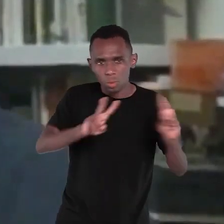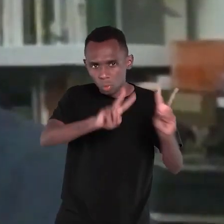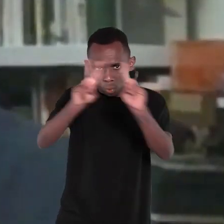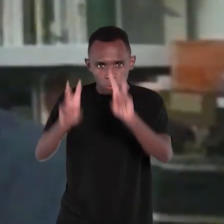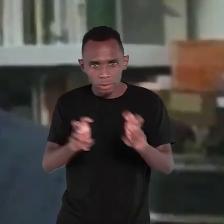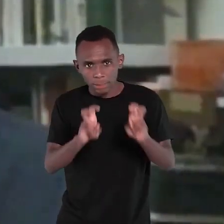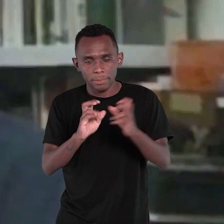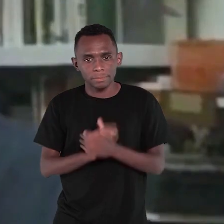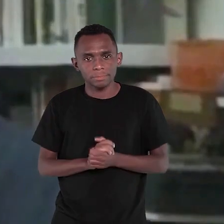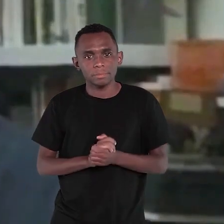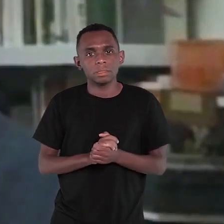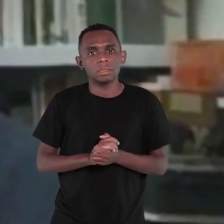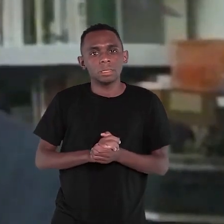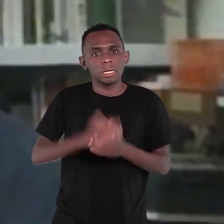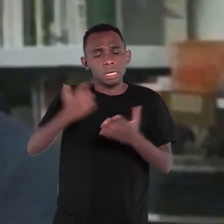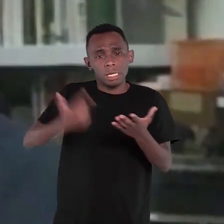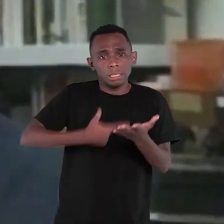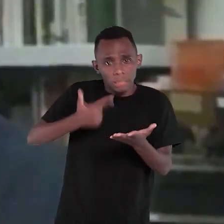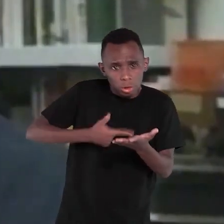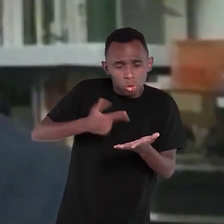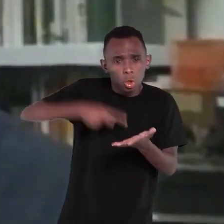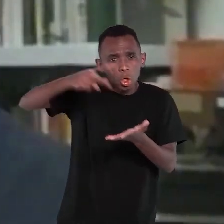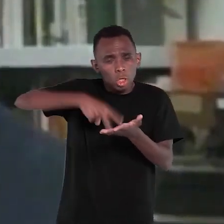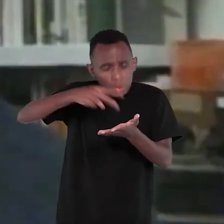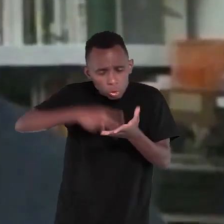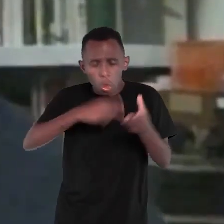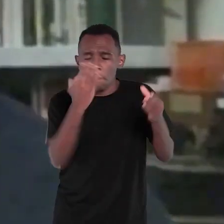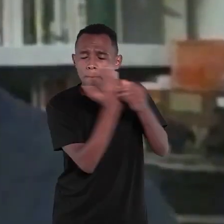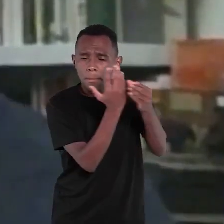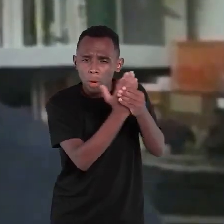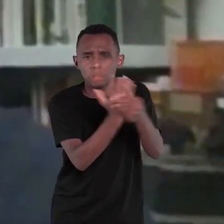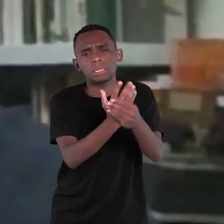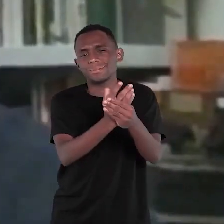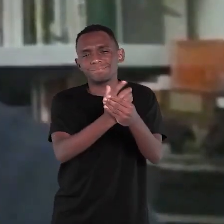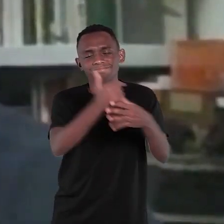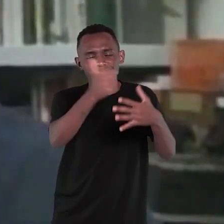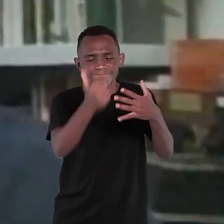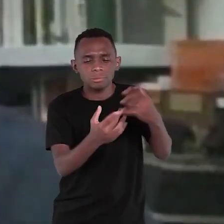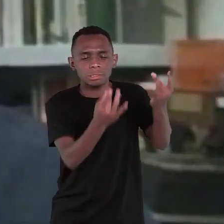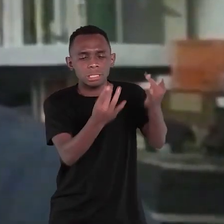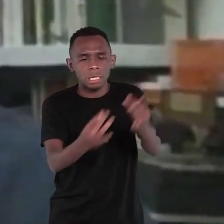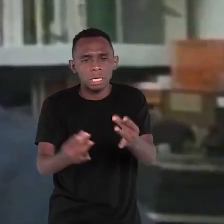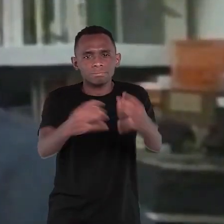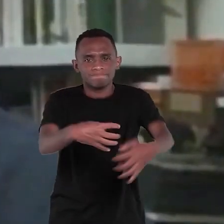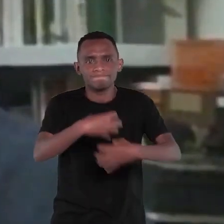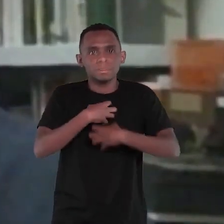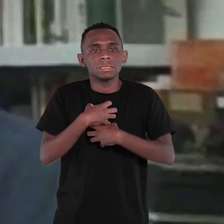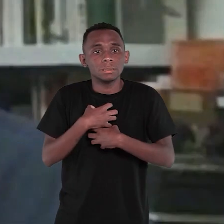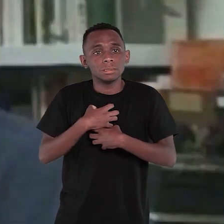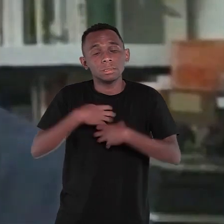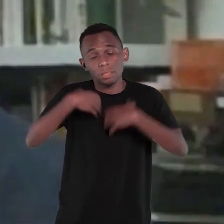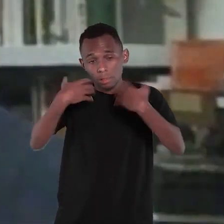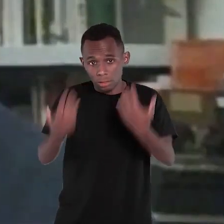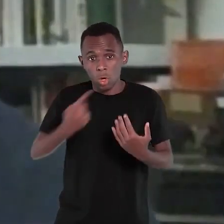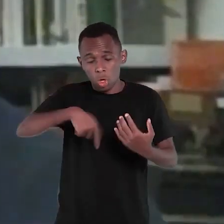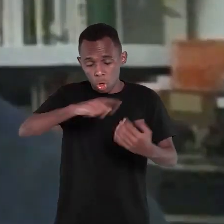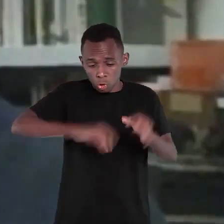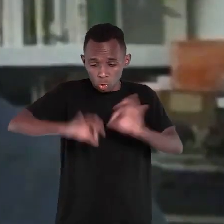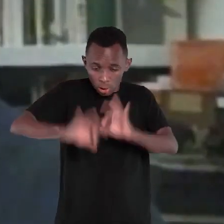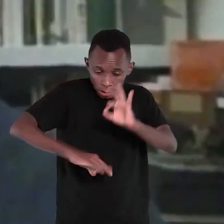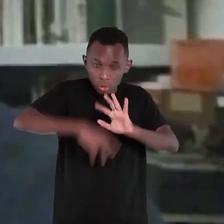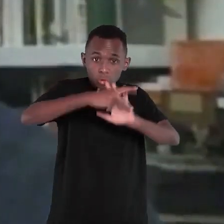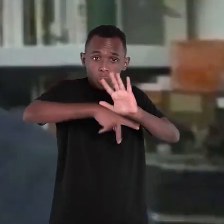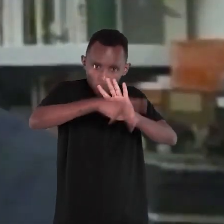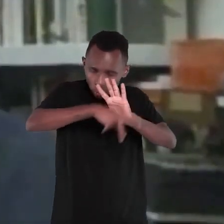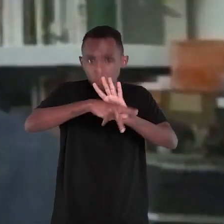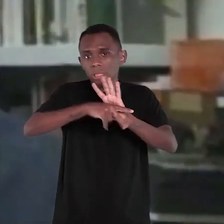né, da literatura, da leitura e da biblioteca, né? E é isso, a gente